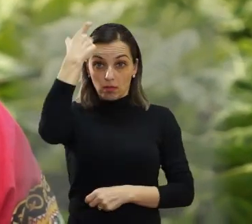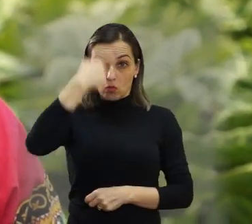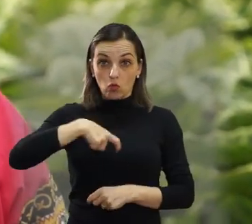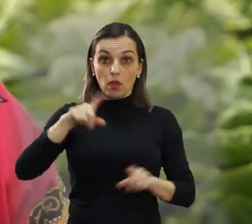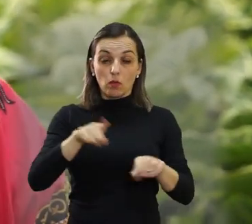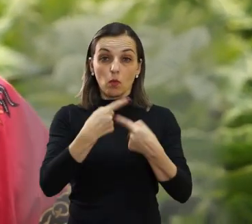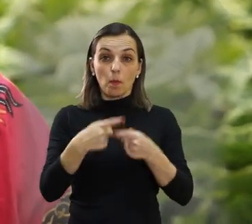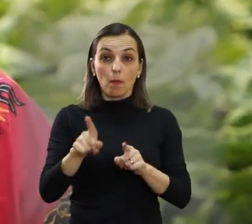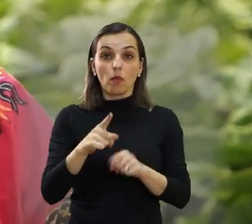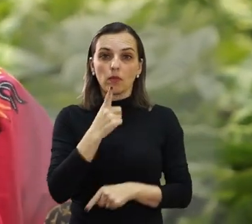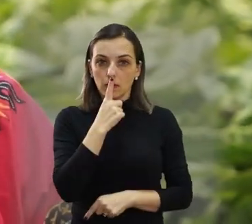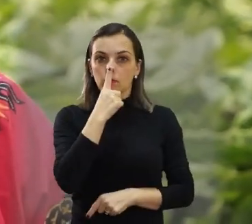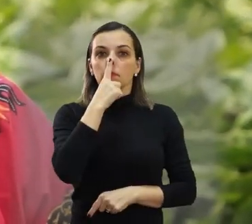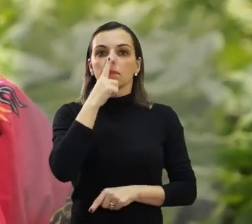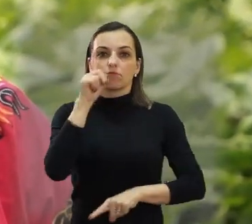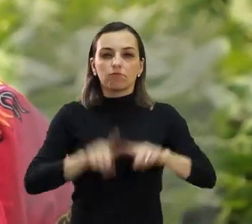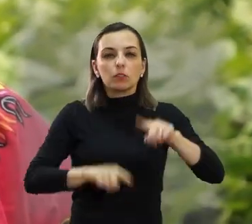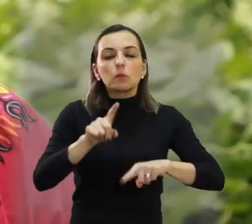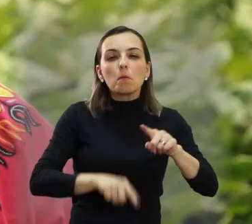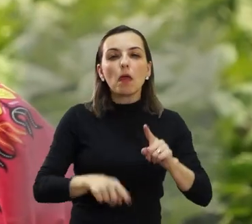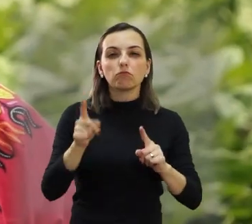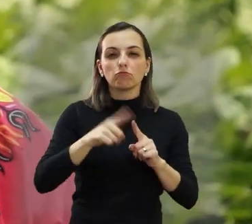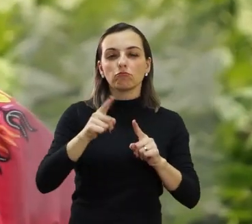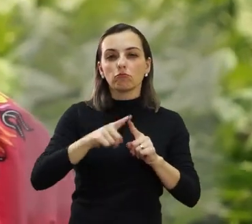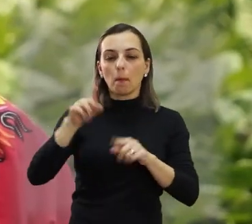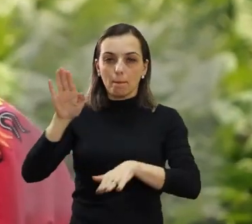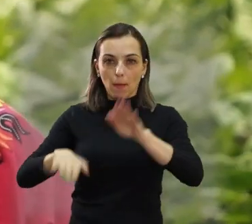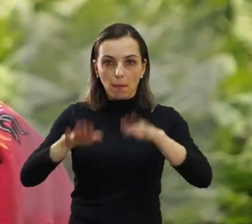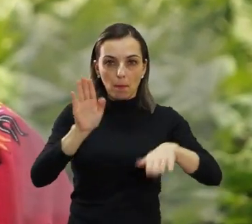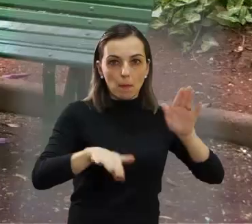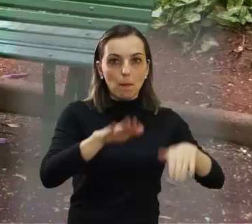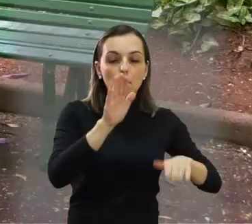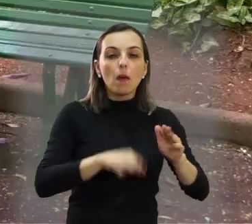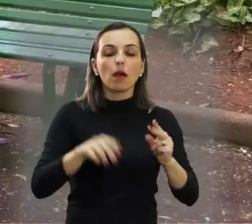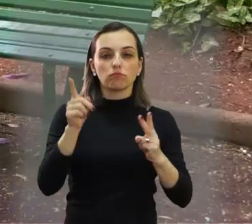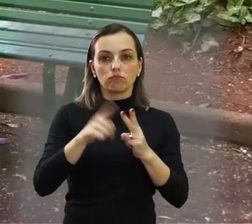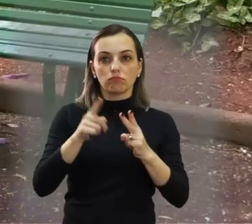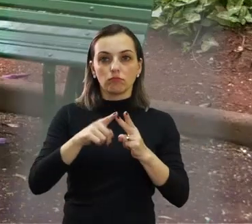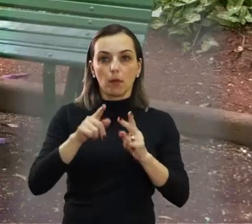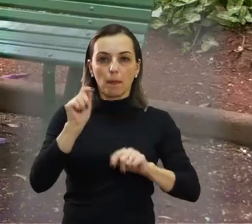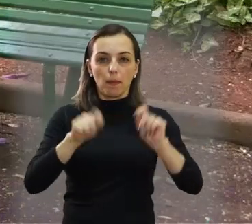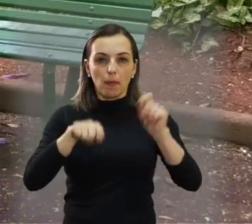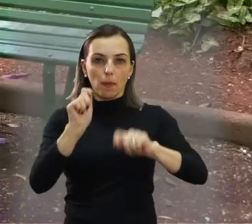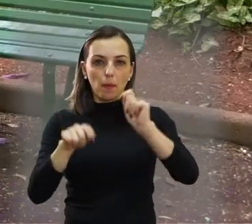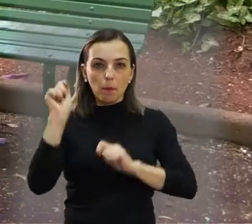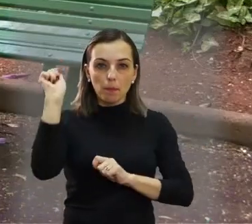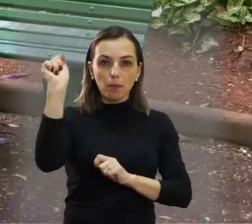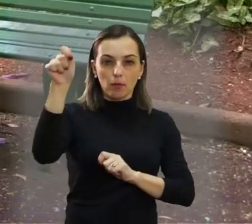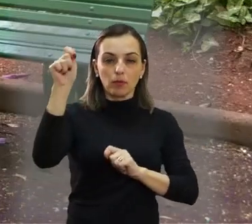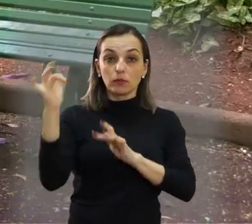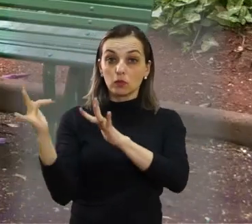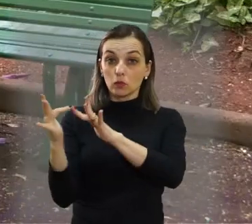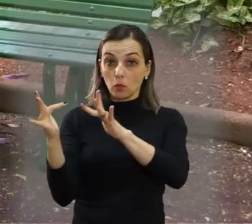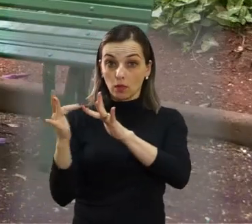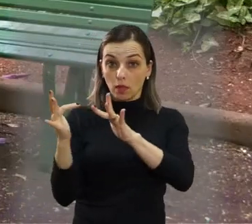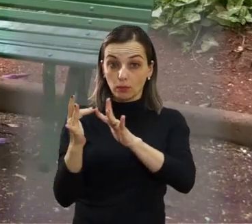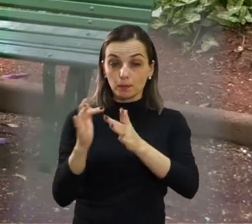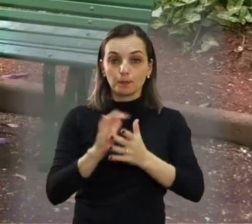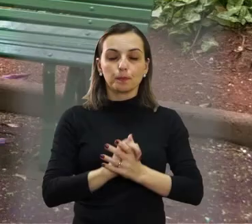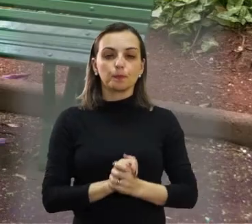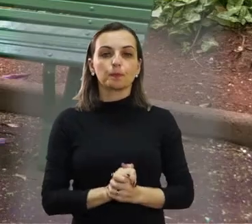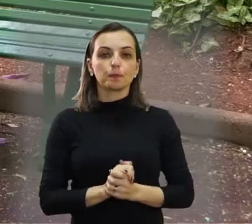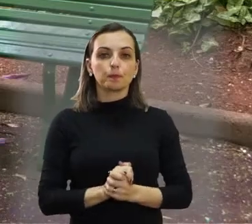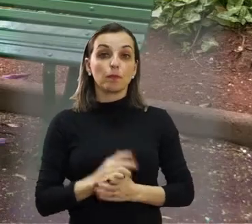E dentro dessa experiência, nessa vivência que eu tive, com a banda, enfim, muito próximo da música,